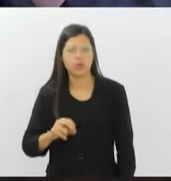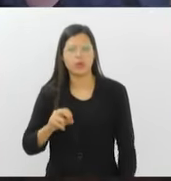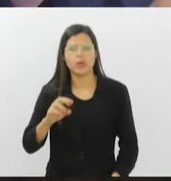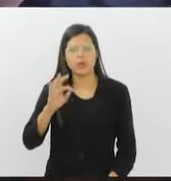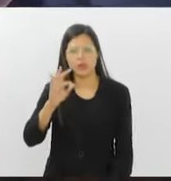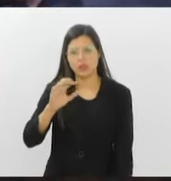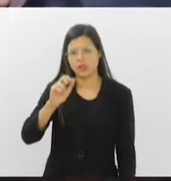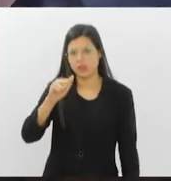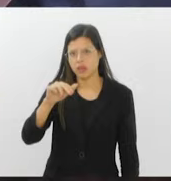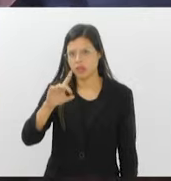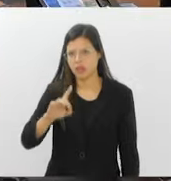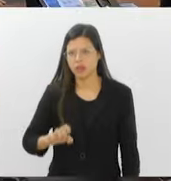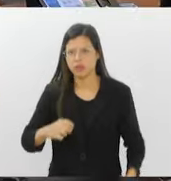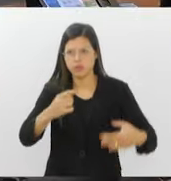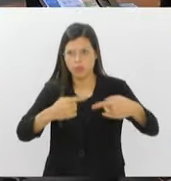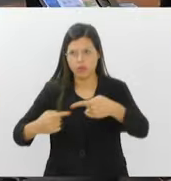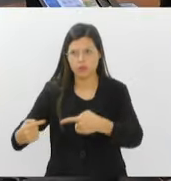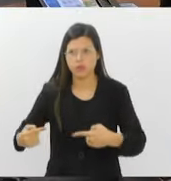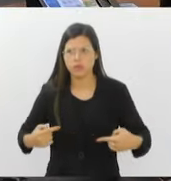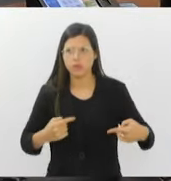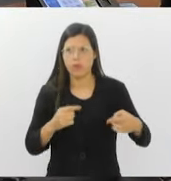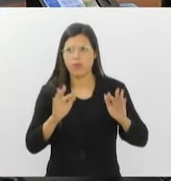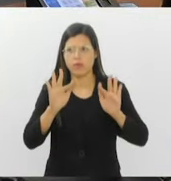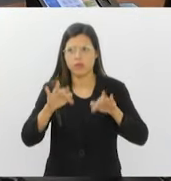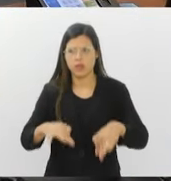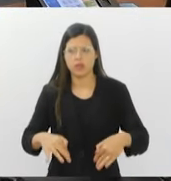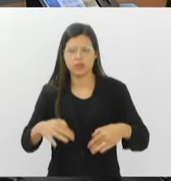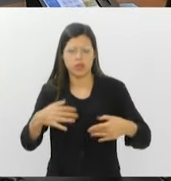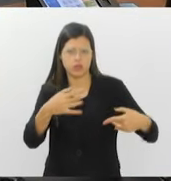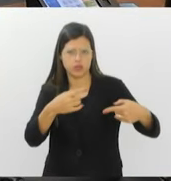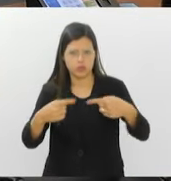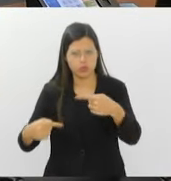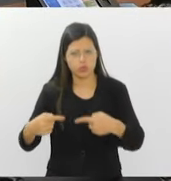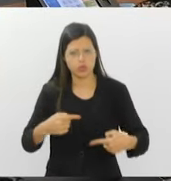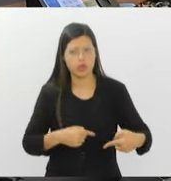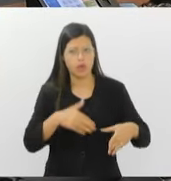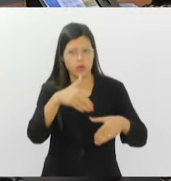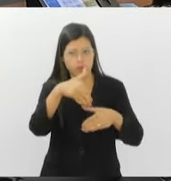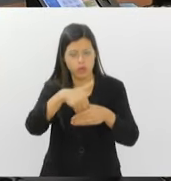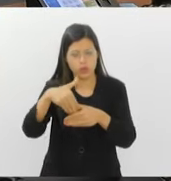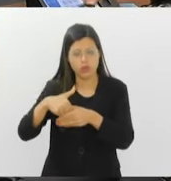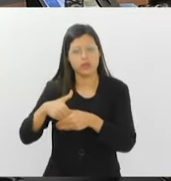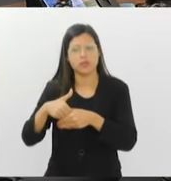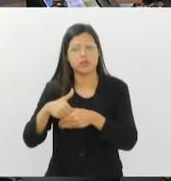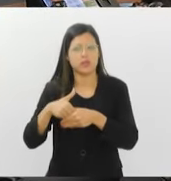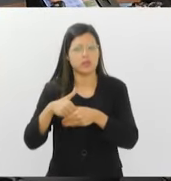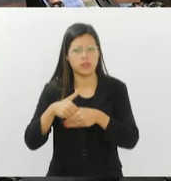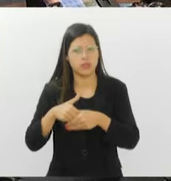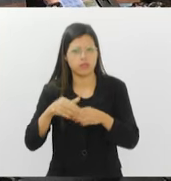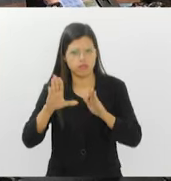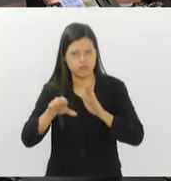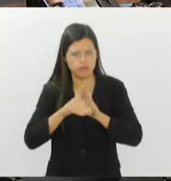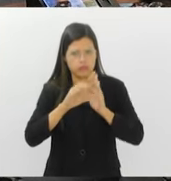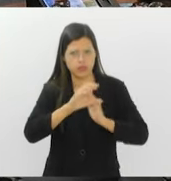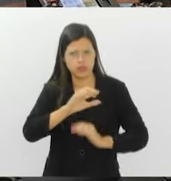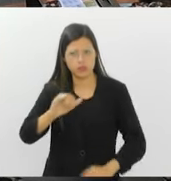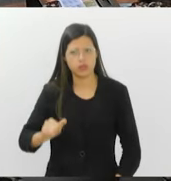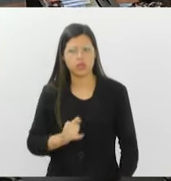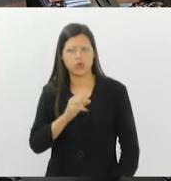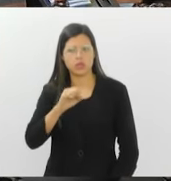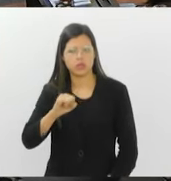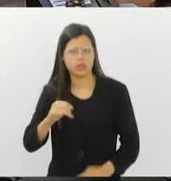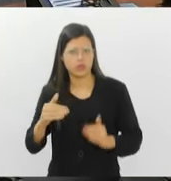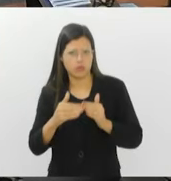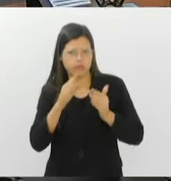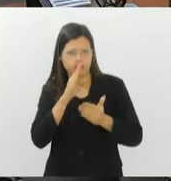Em discussão, não havendo quem queira discutir, encerrada a discussão. Em votação, a emenda da CCJ. Os senhores que aprovam, permaneçam como